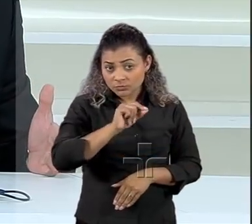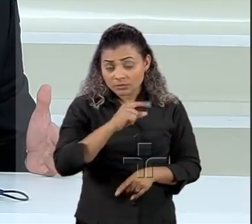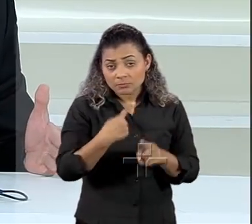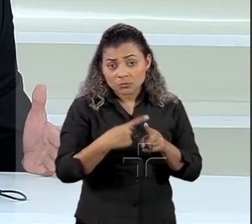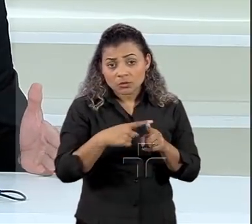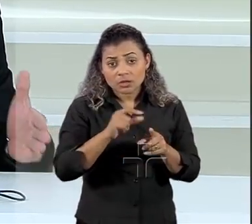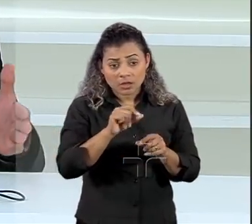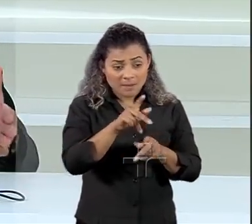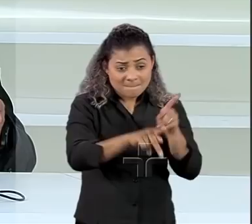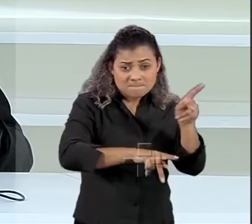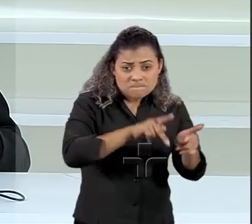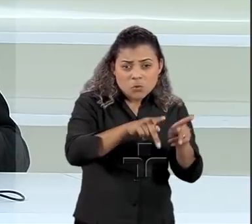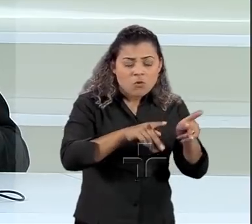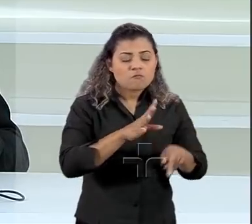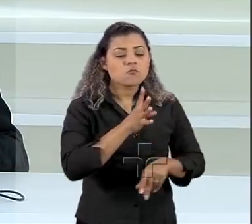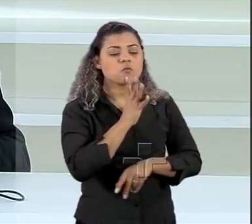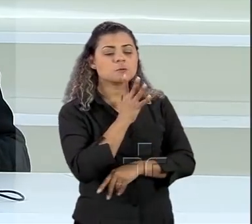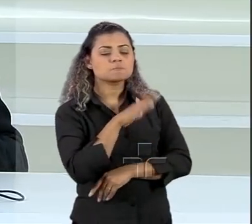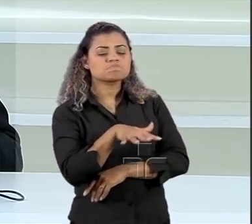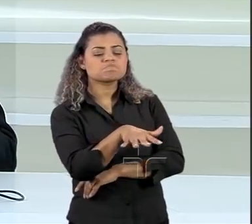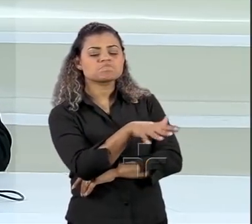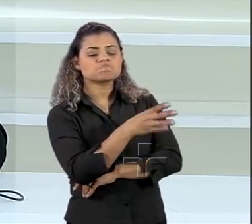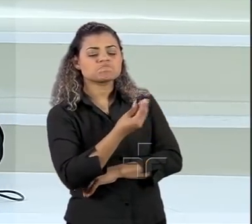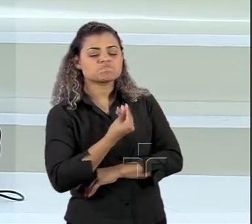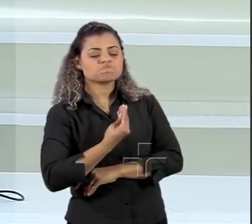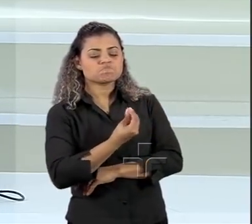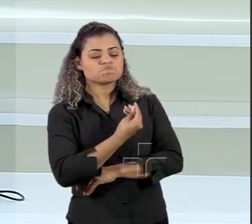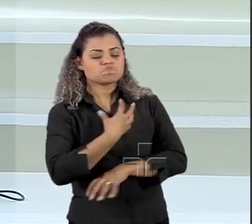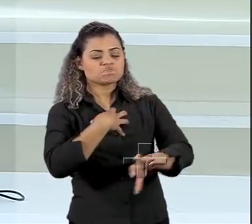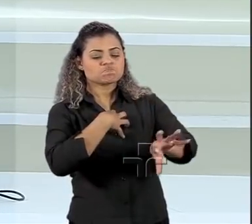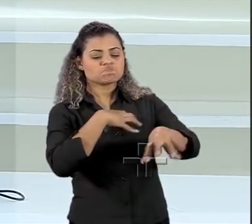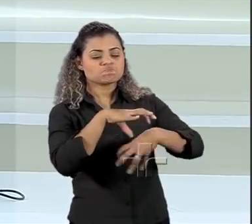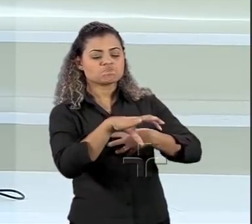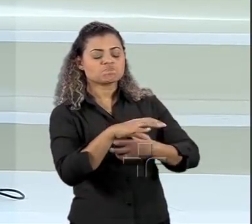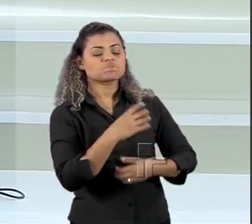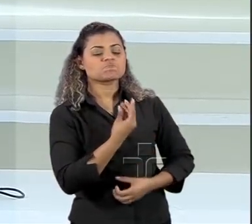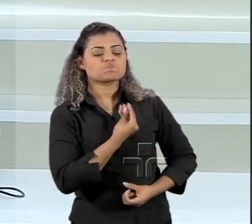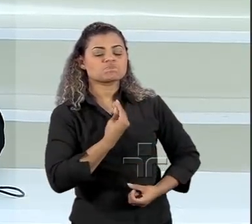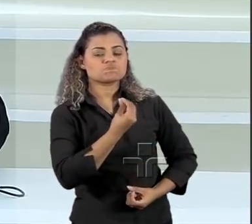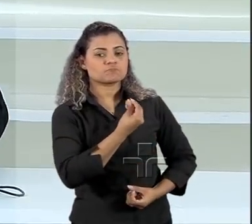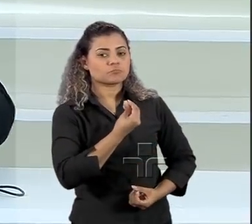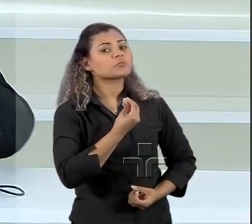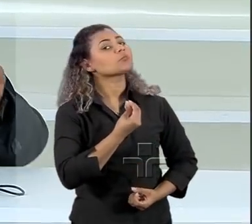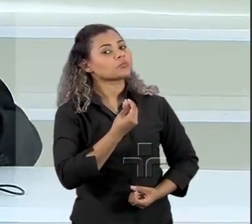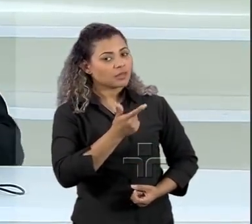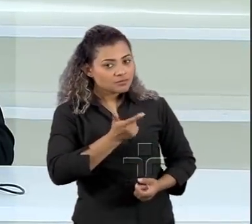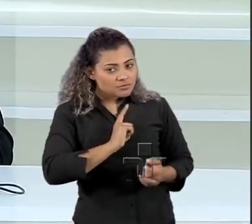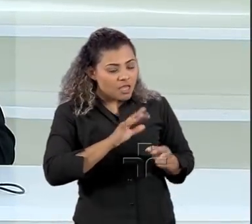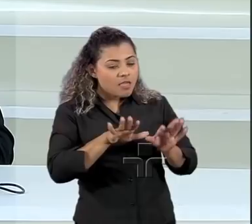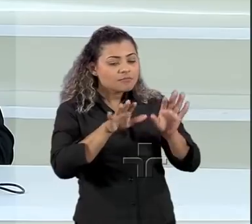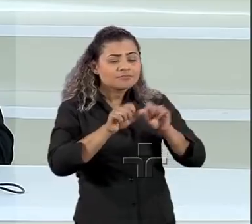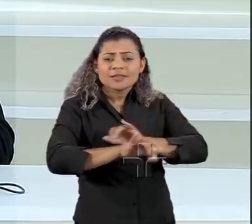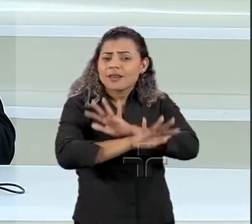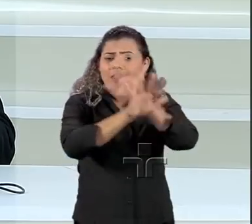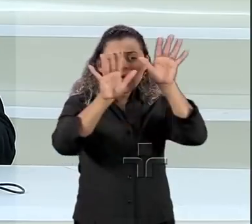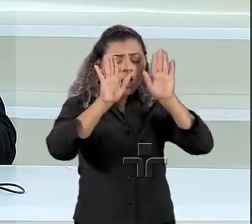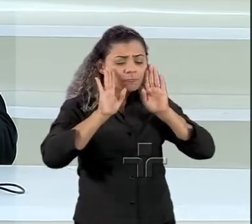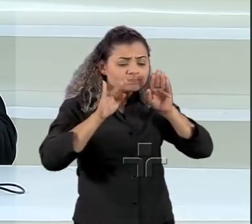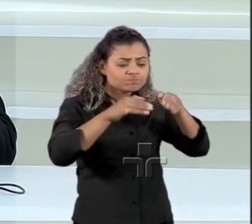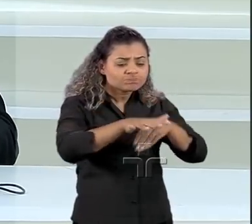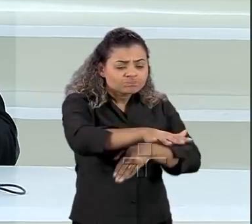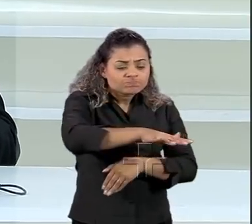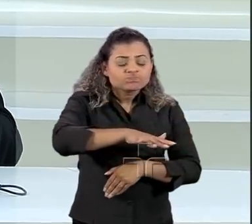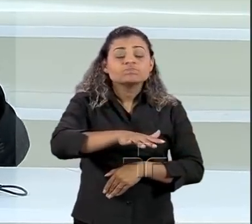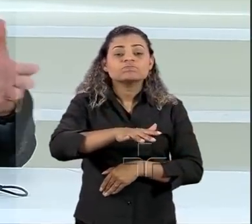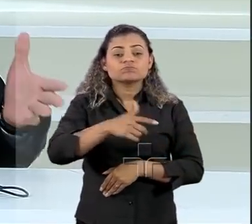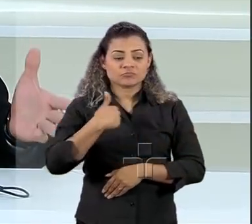uma população, ser sensível às dificuldades, à estratificação, ter um panorama claro disso, é que a gente